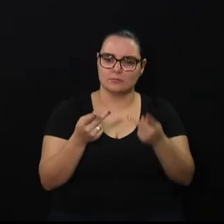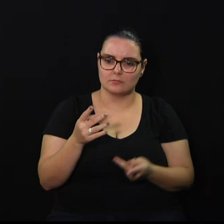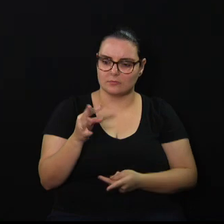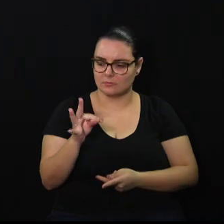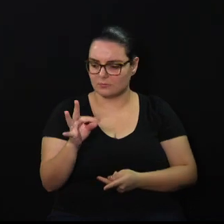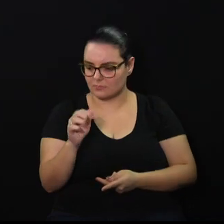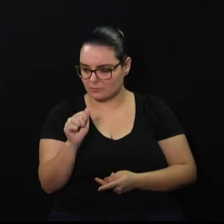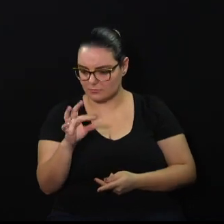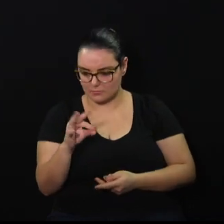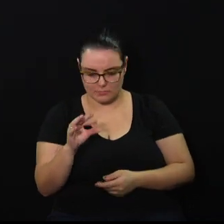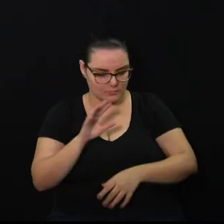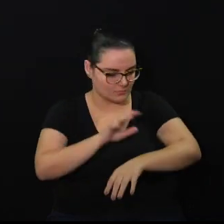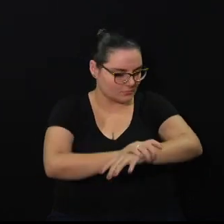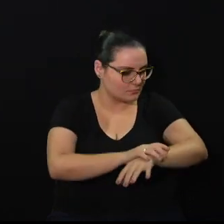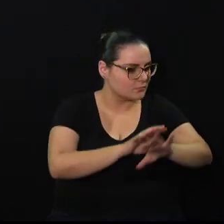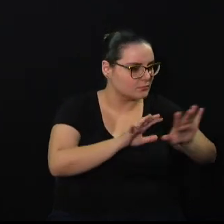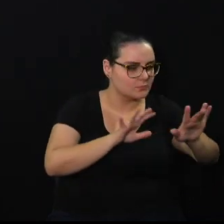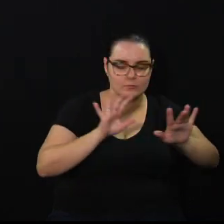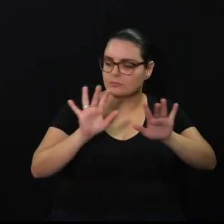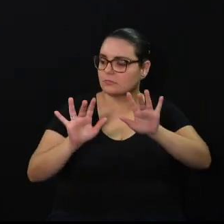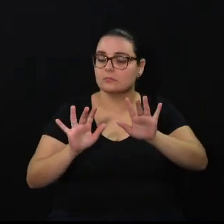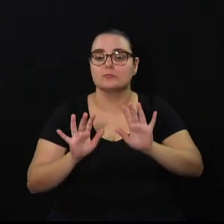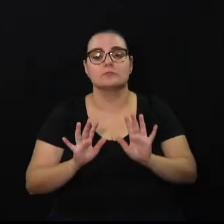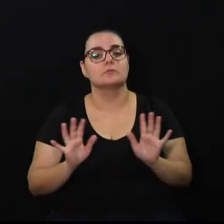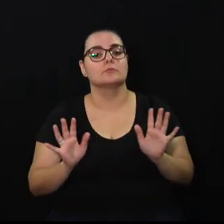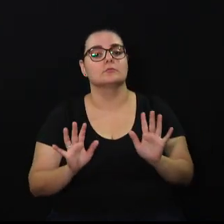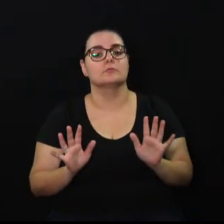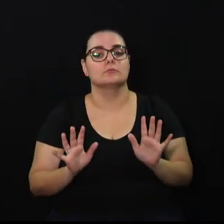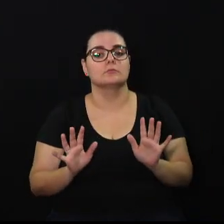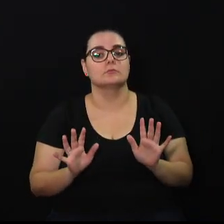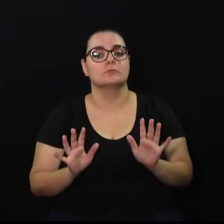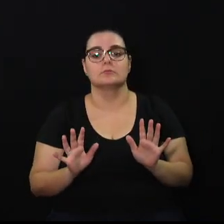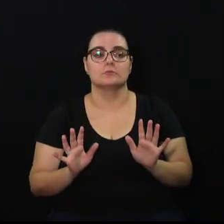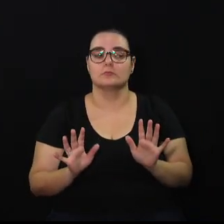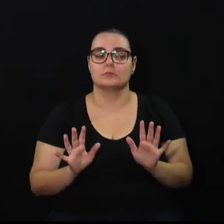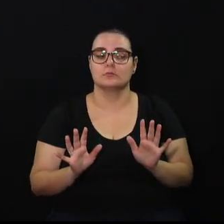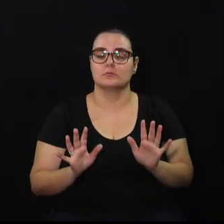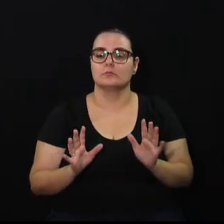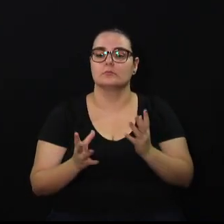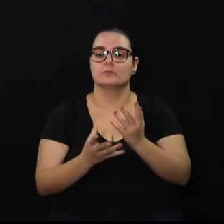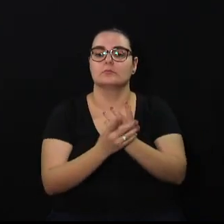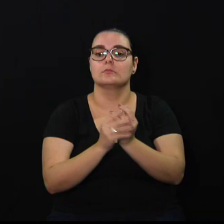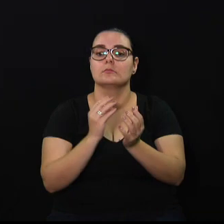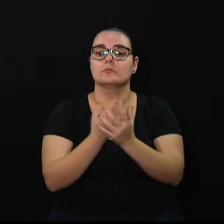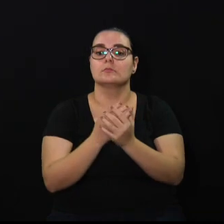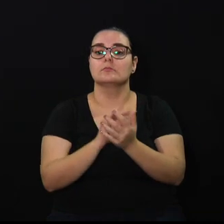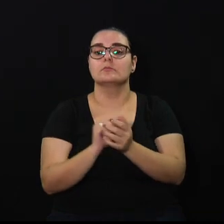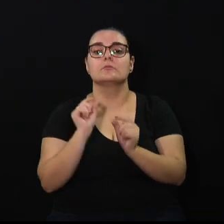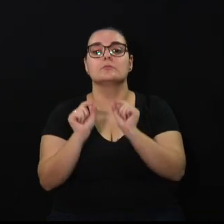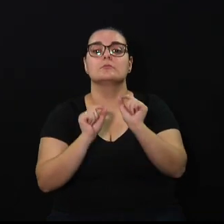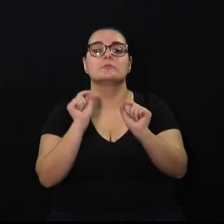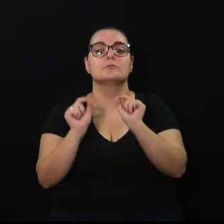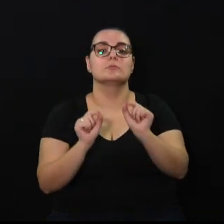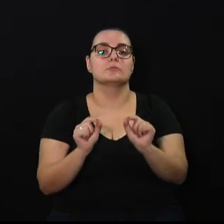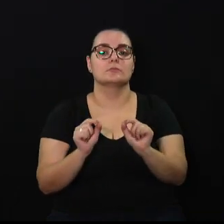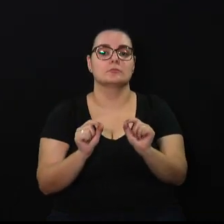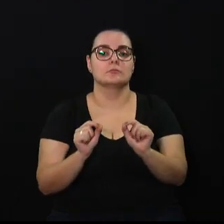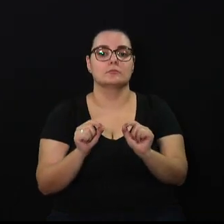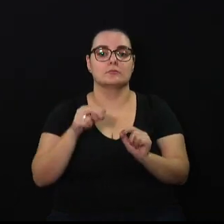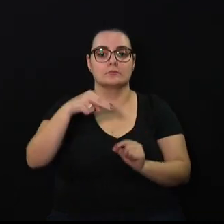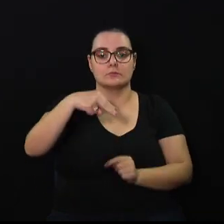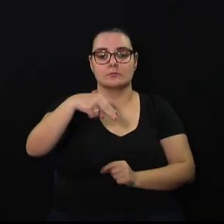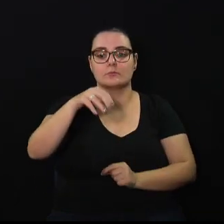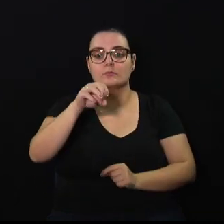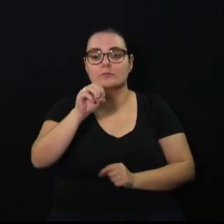encostar na então é questões táteis e na verdade não tatu agente remete ao nomear